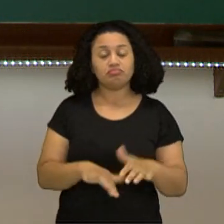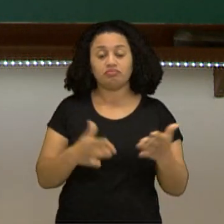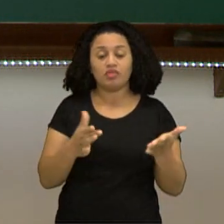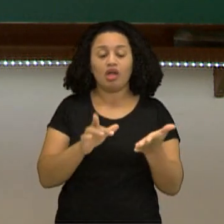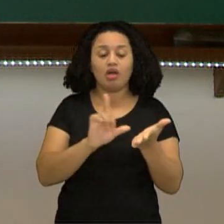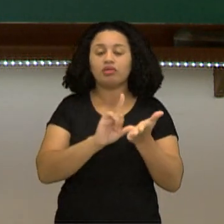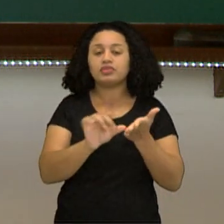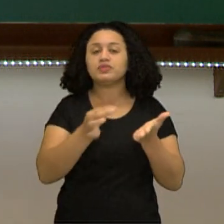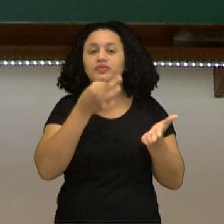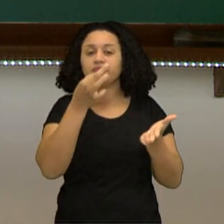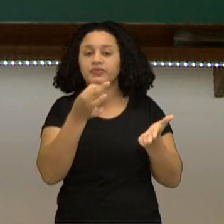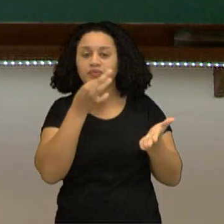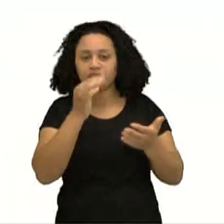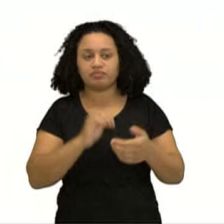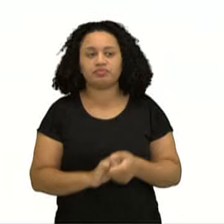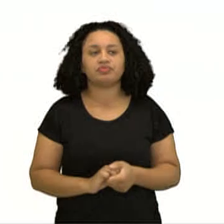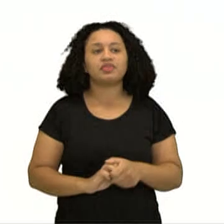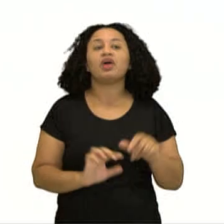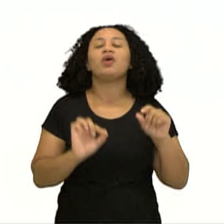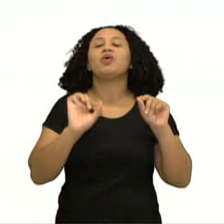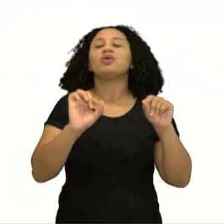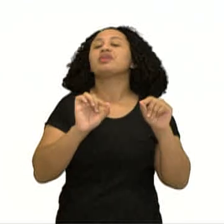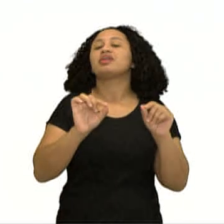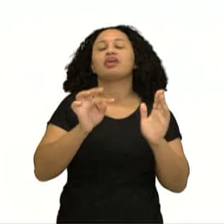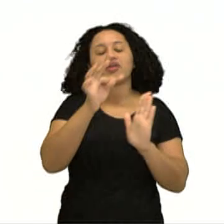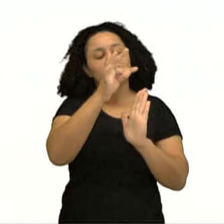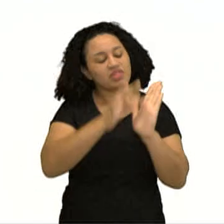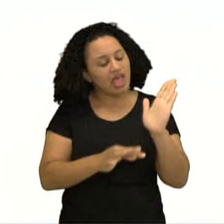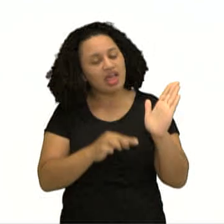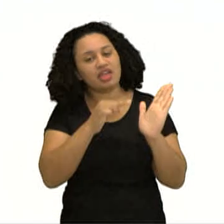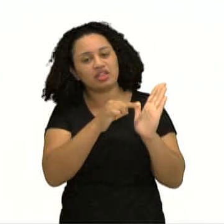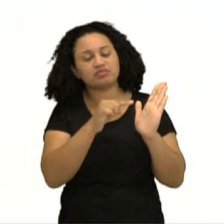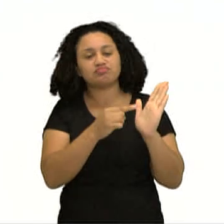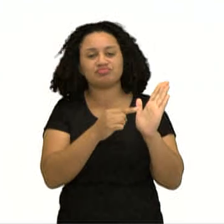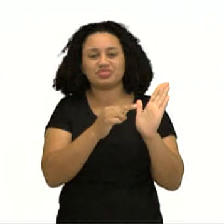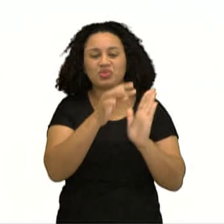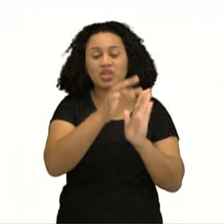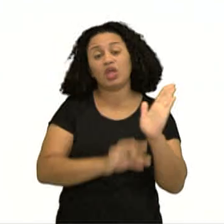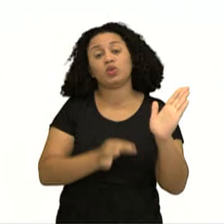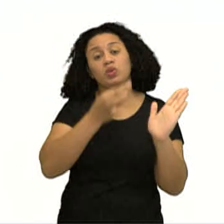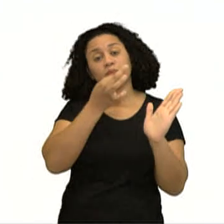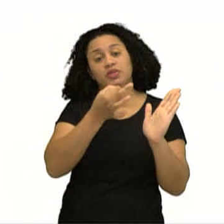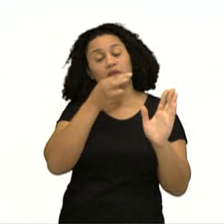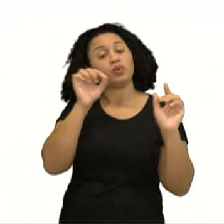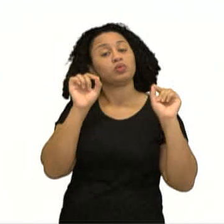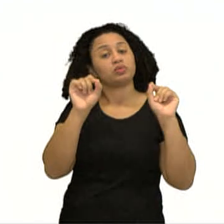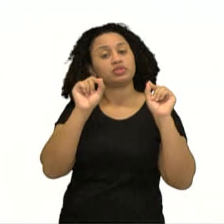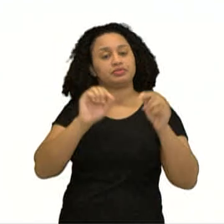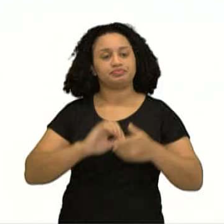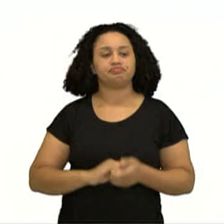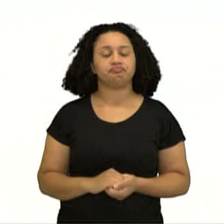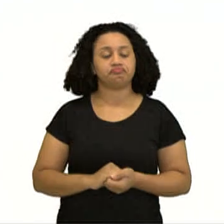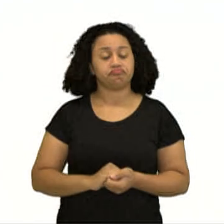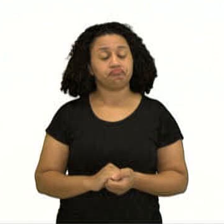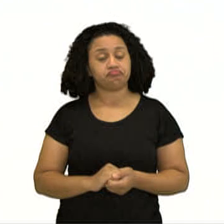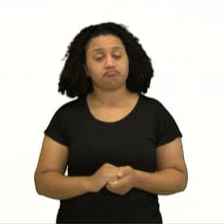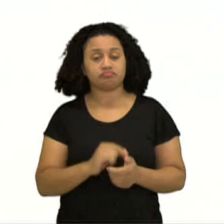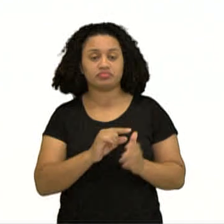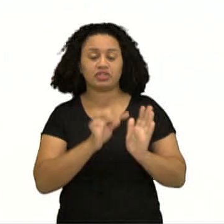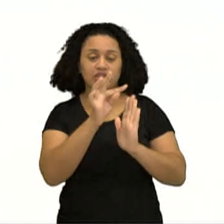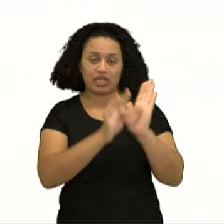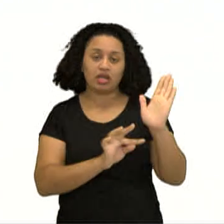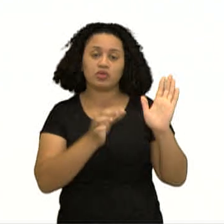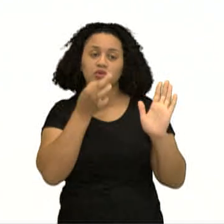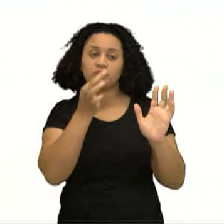Artigo de opinião. O que seria um texto, um artigo, uma produção de opinião? O artigo de opinião é